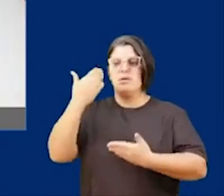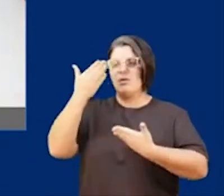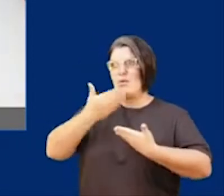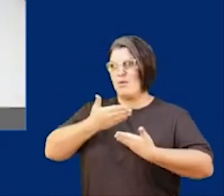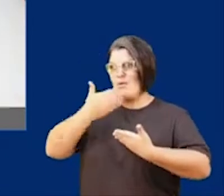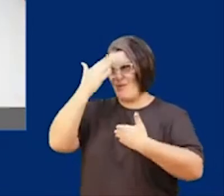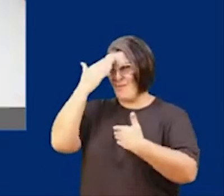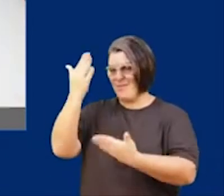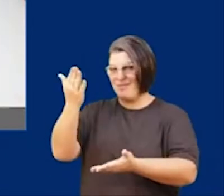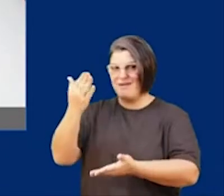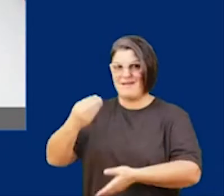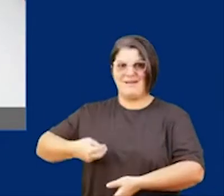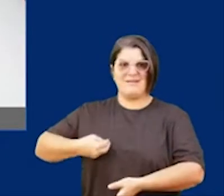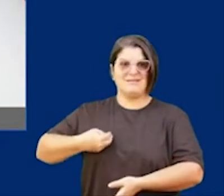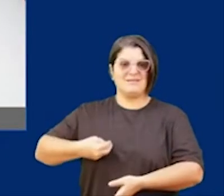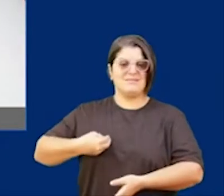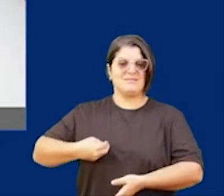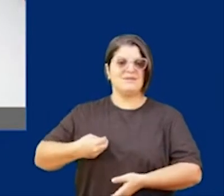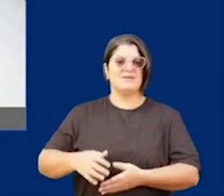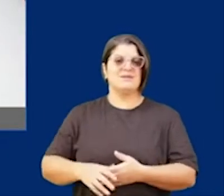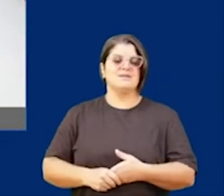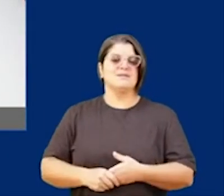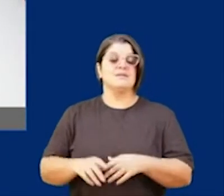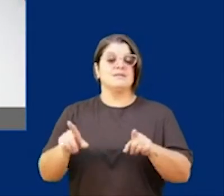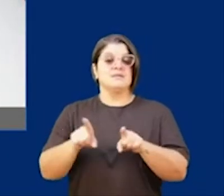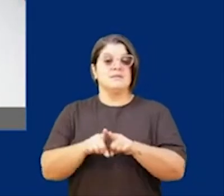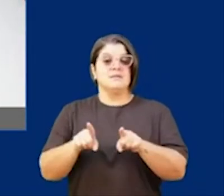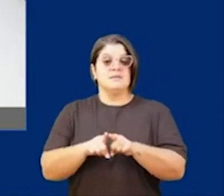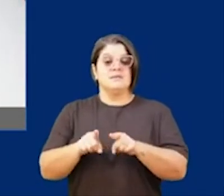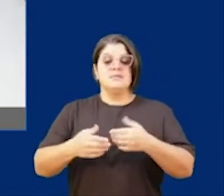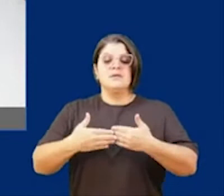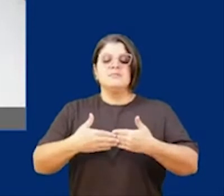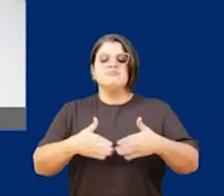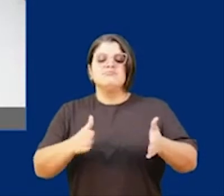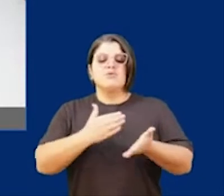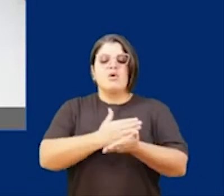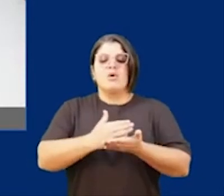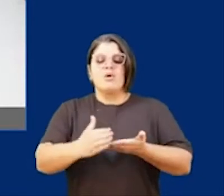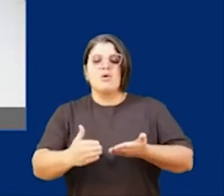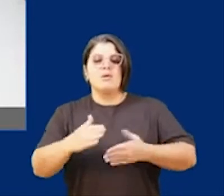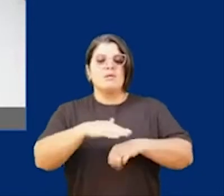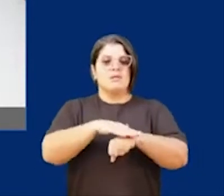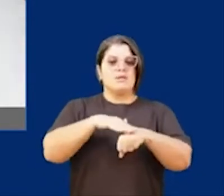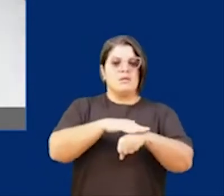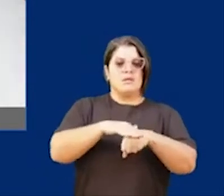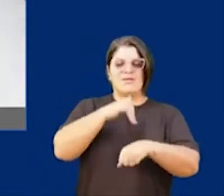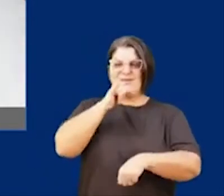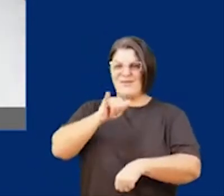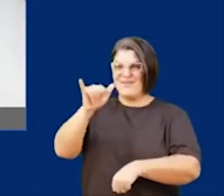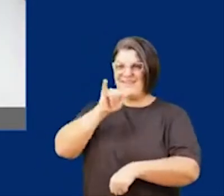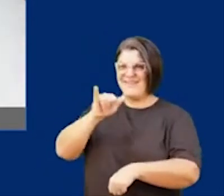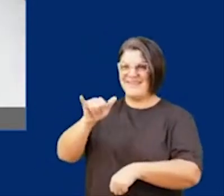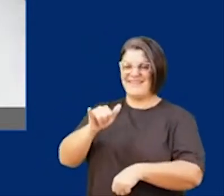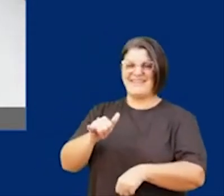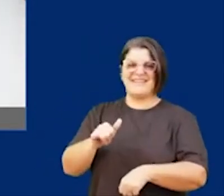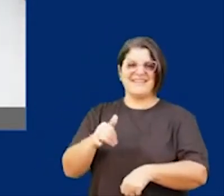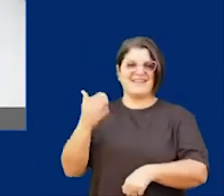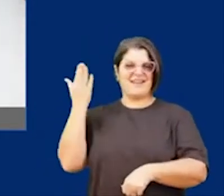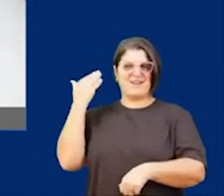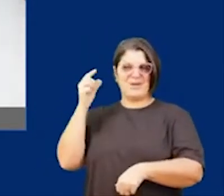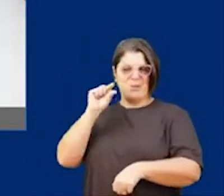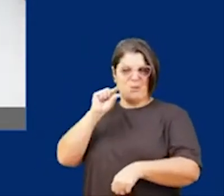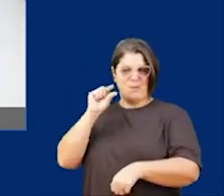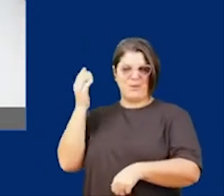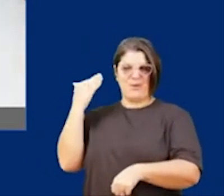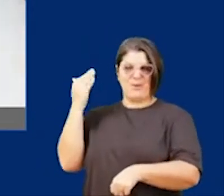duas e já realizar a abertura da nossa conversa contando um relato recente, né, da minha história com